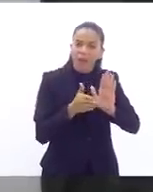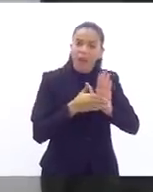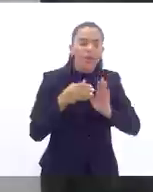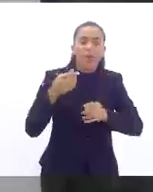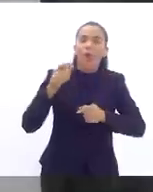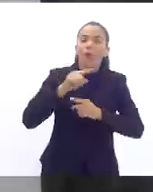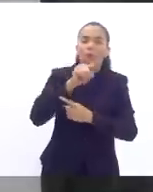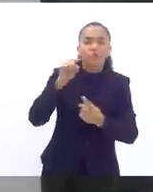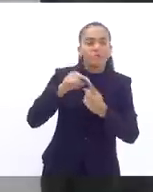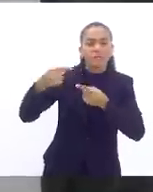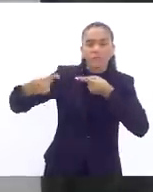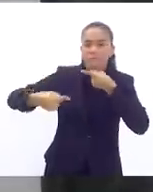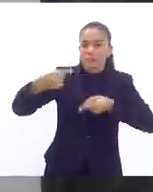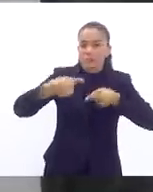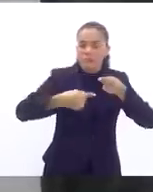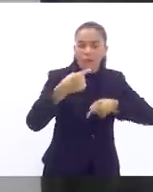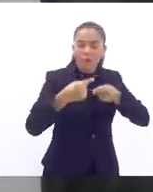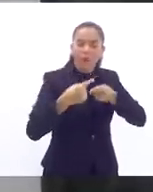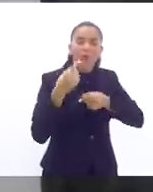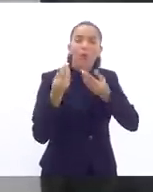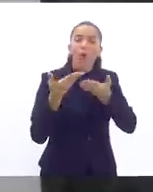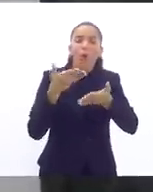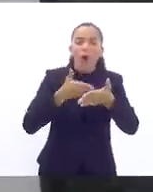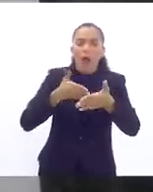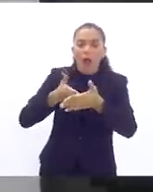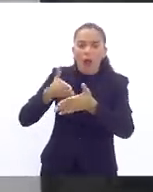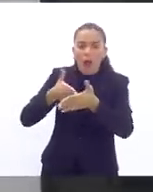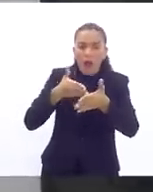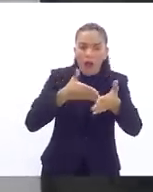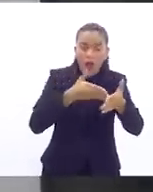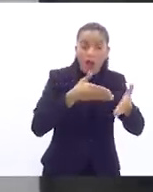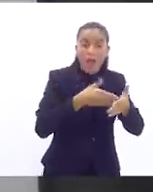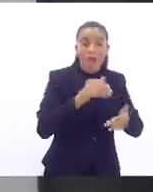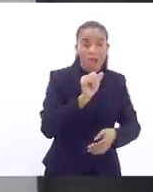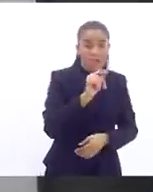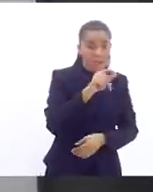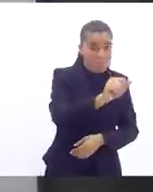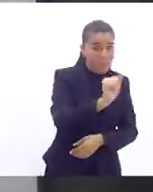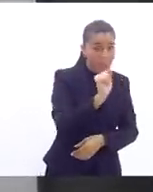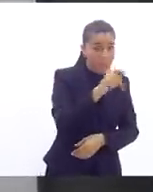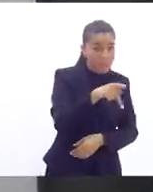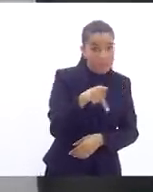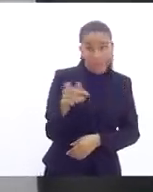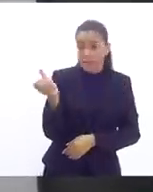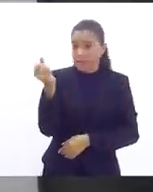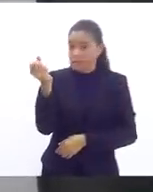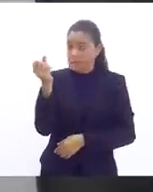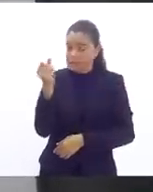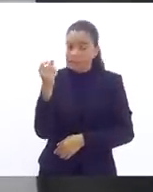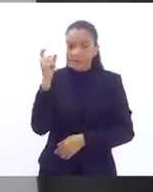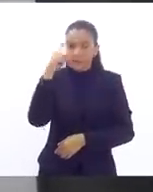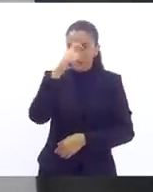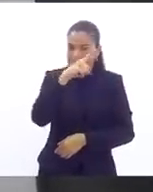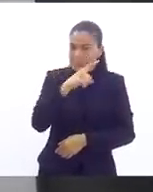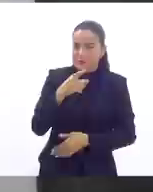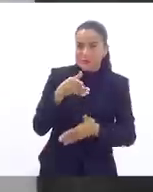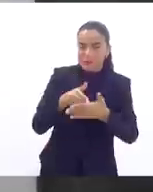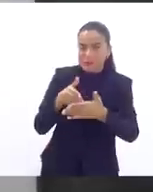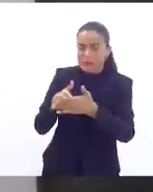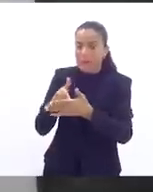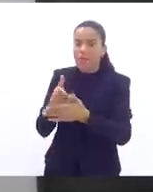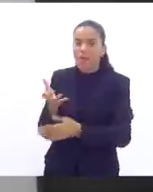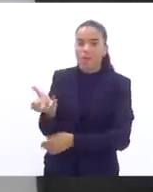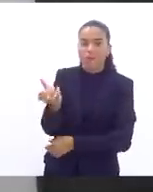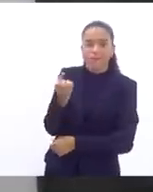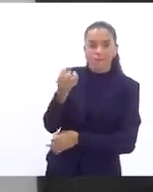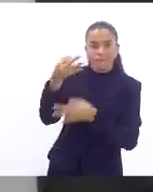as dificuldades que pensionistas do Estado do Rio de Janeiro vendendo para receber seus benefícios